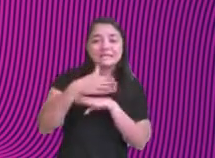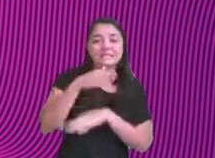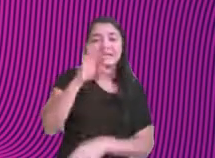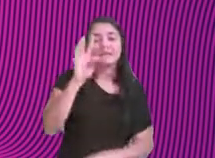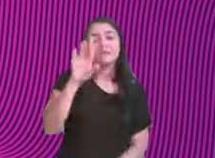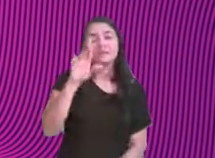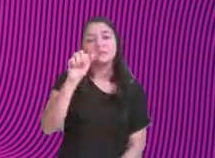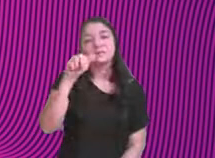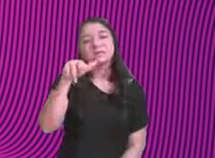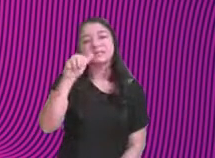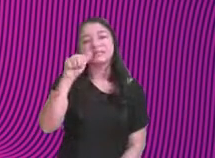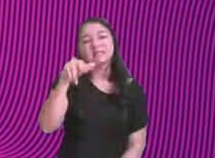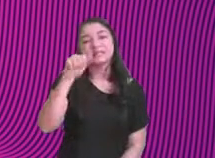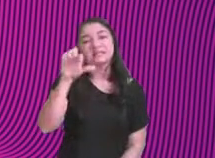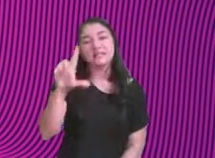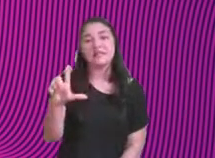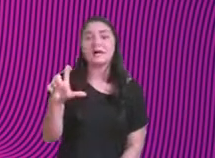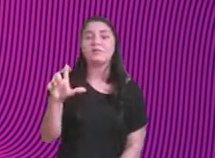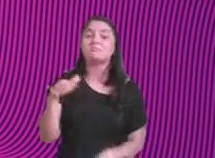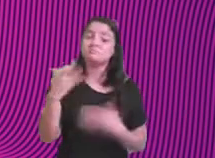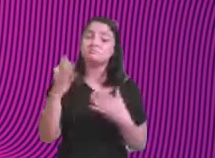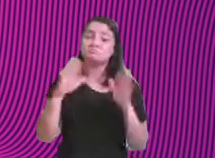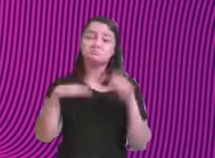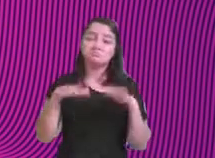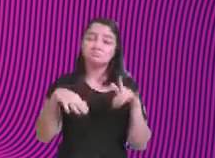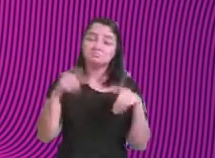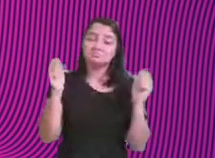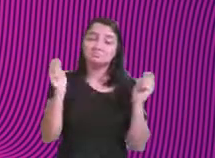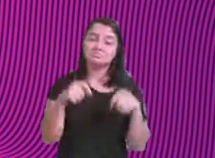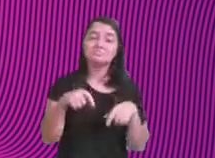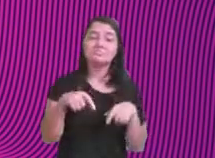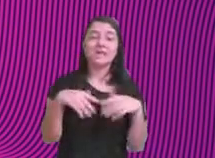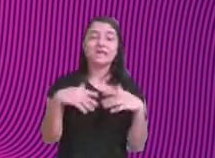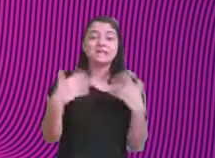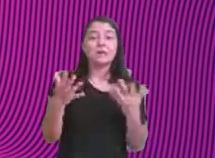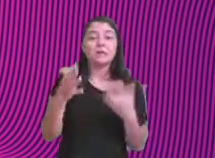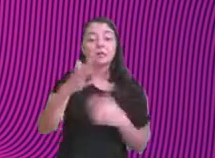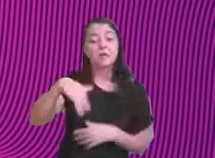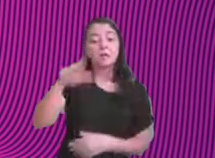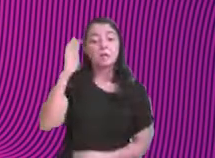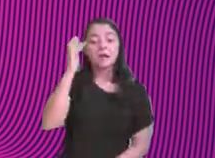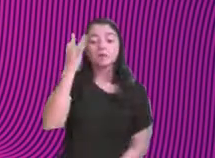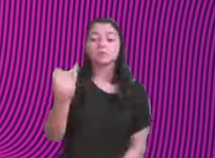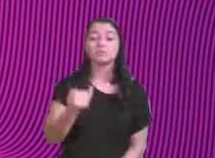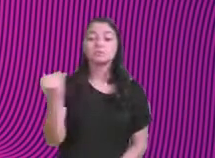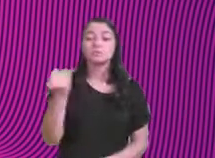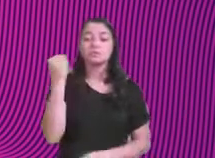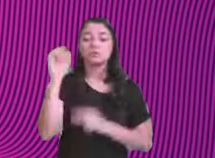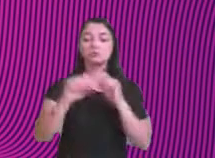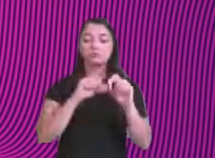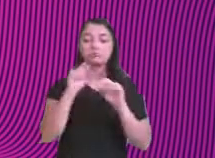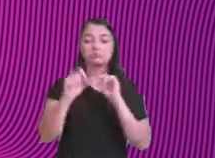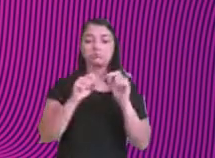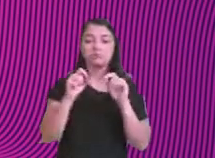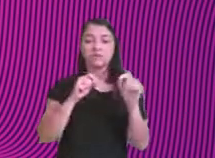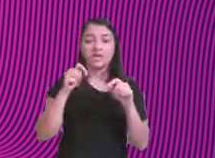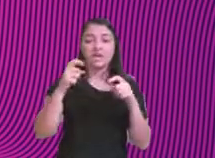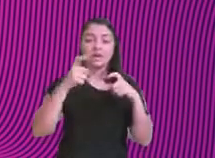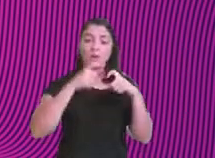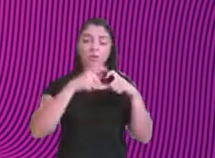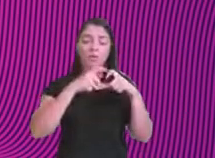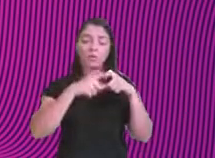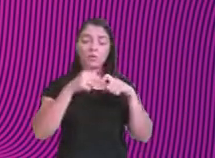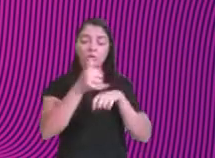margem e fazer uma anastomose segura. Então, eu acho importante que hoje em dia o cirurgião que trata reto,